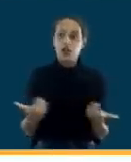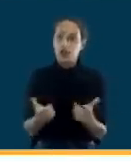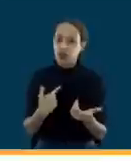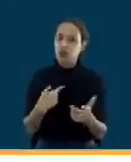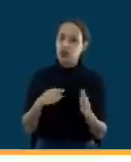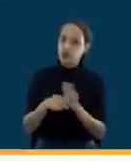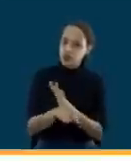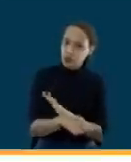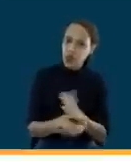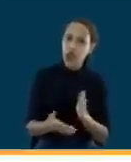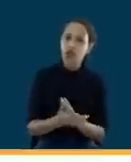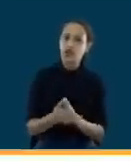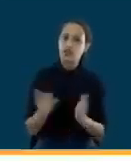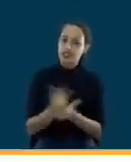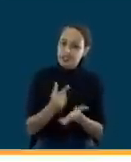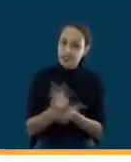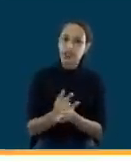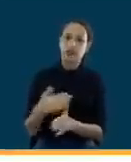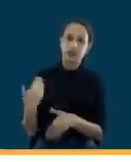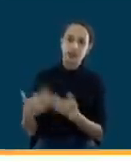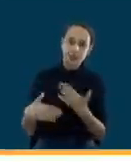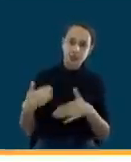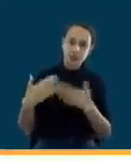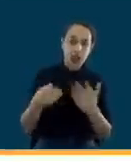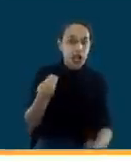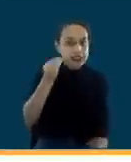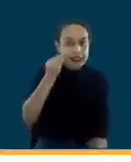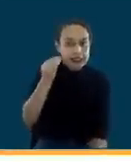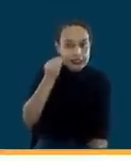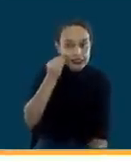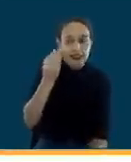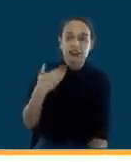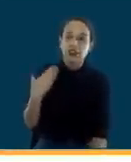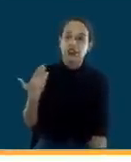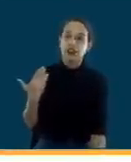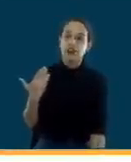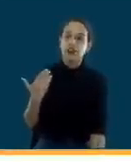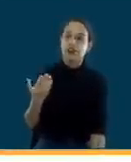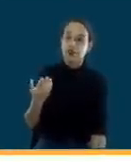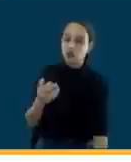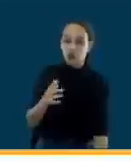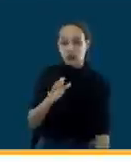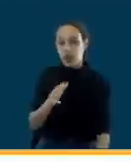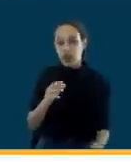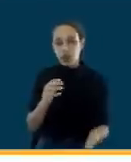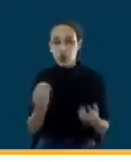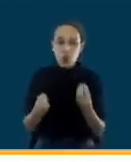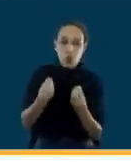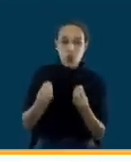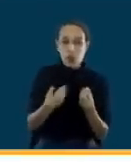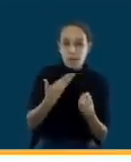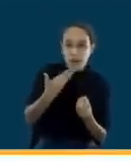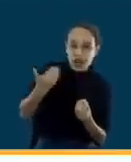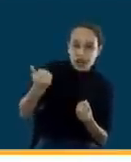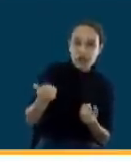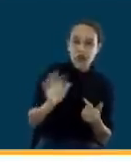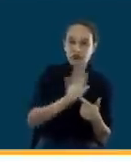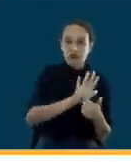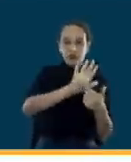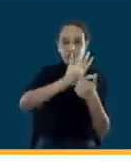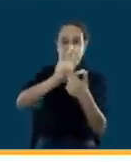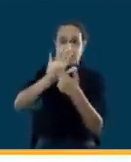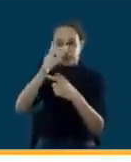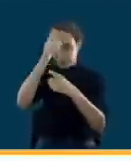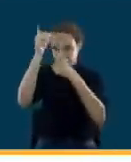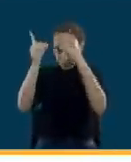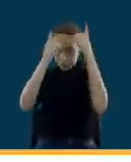né, desenvolvendo, tentando chegar num bom jeito, né, de apresentar as ideias. A